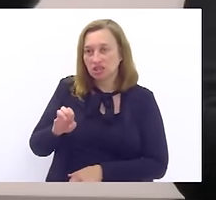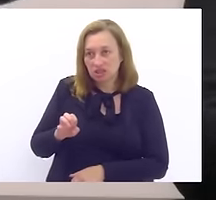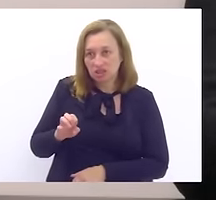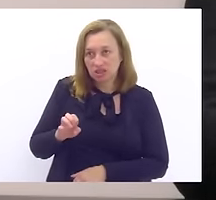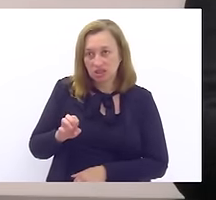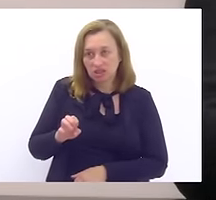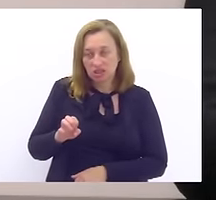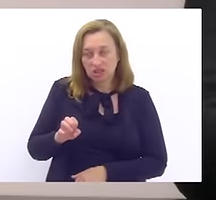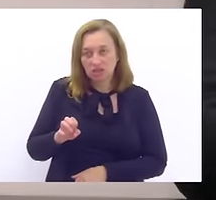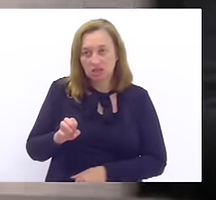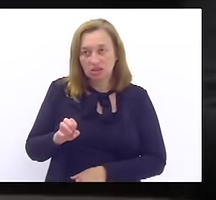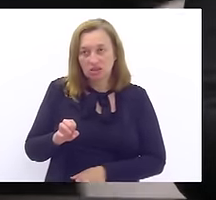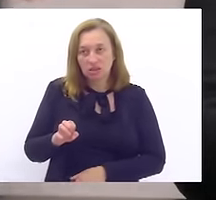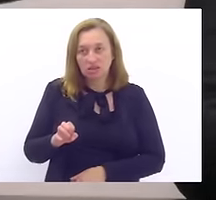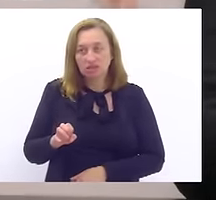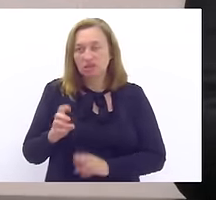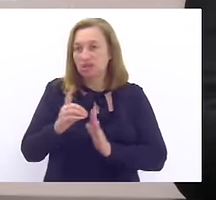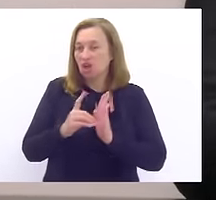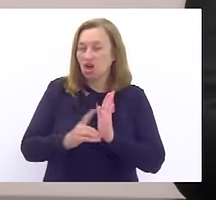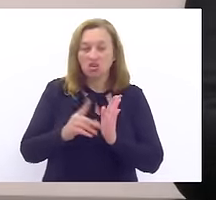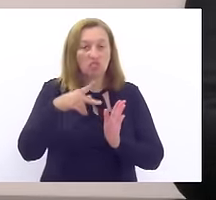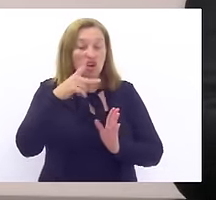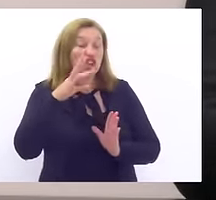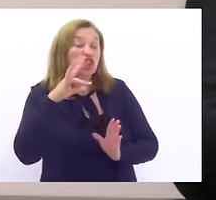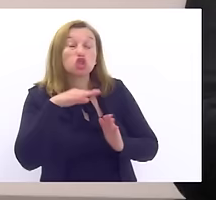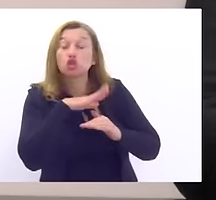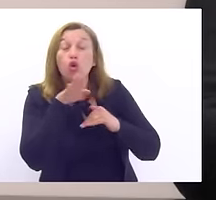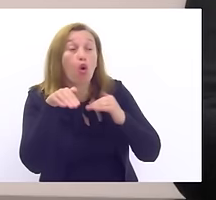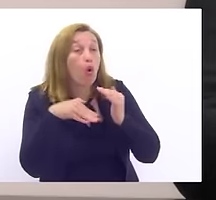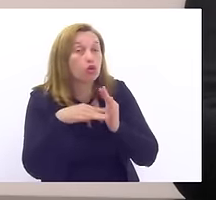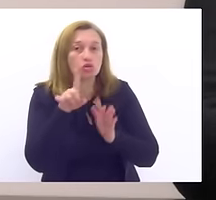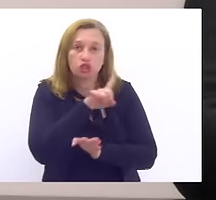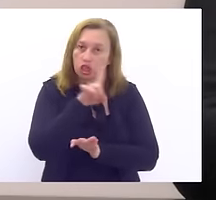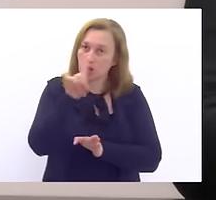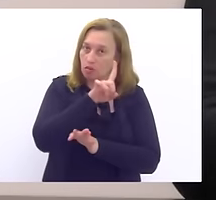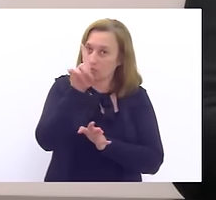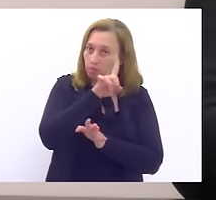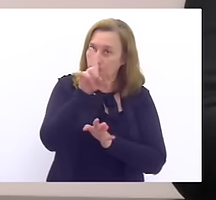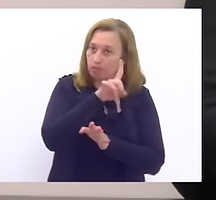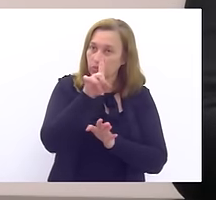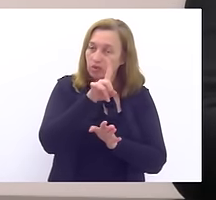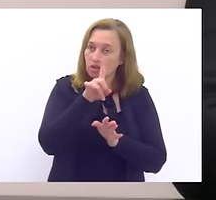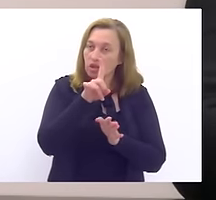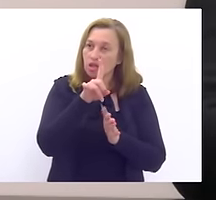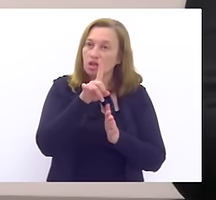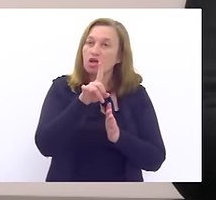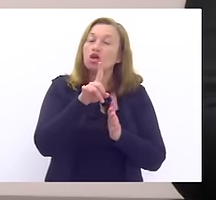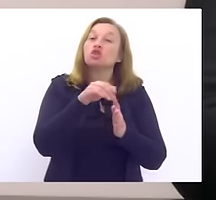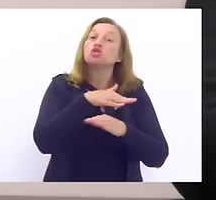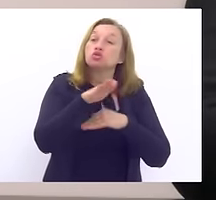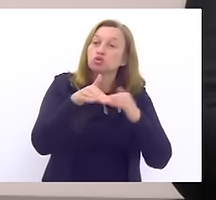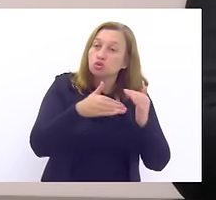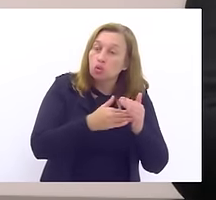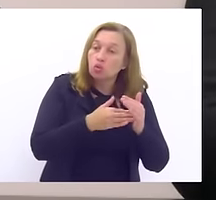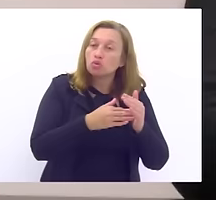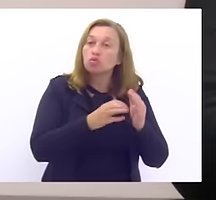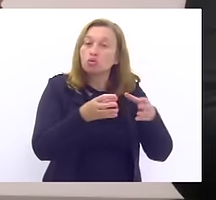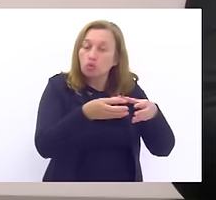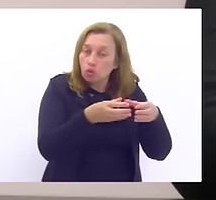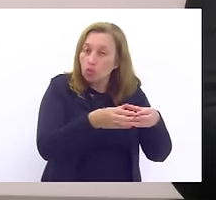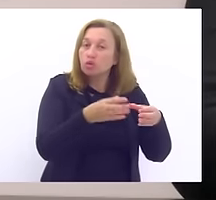isso claro aqui porque daqui a pouco começa na internet dizer não estou generalizando todo o segmento tem a Banda Podre